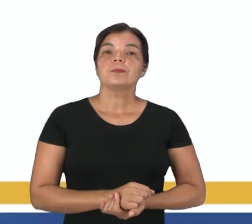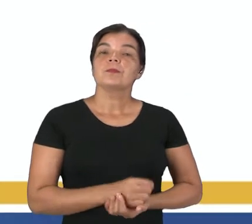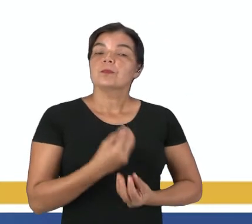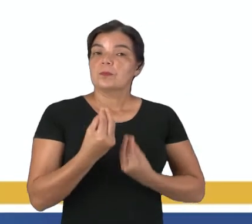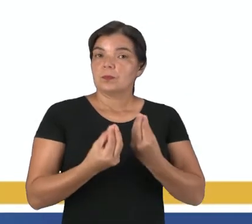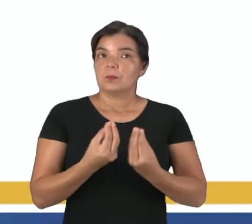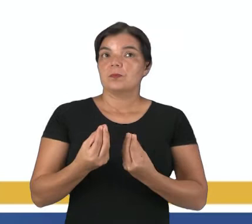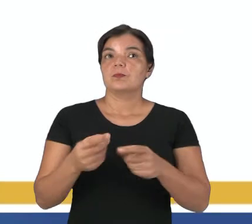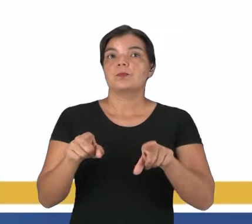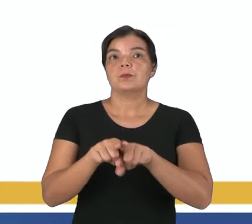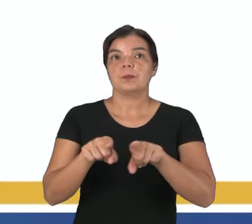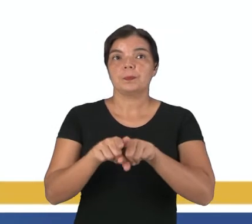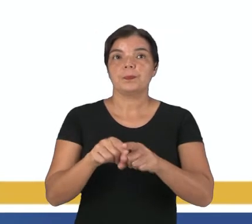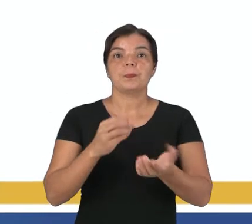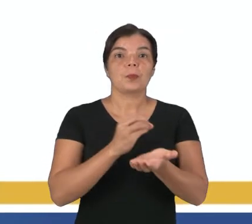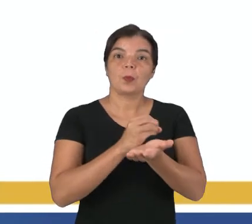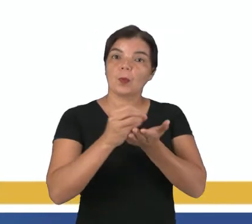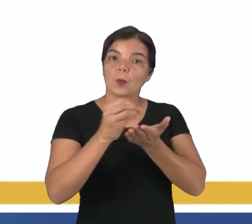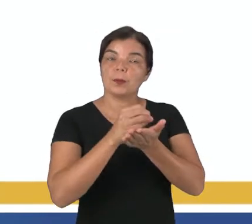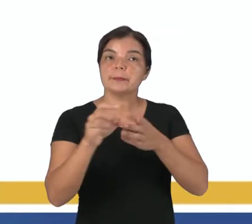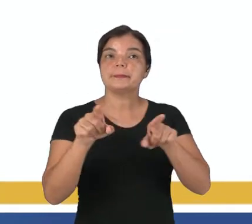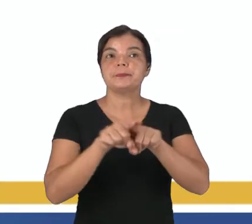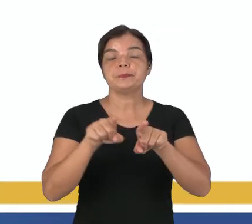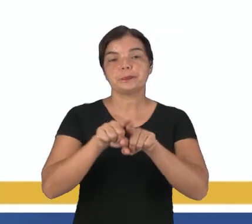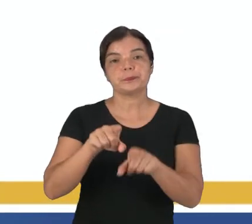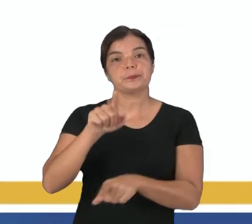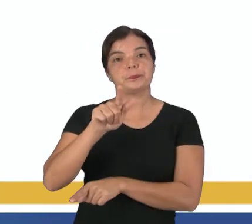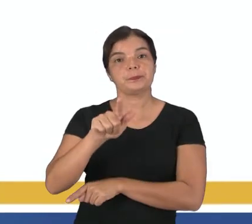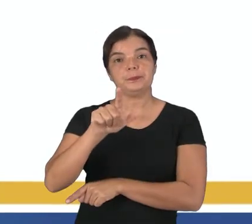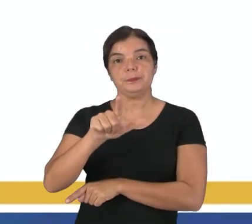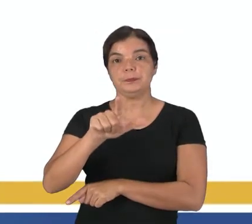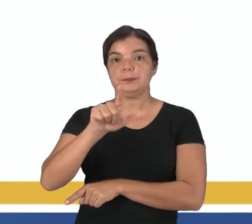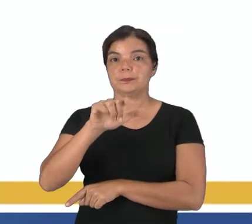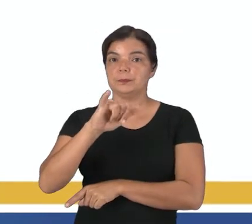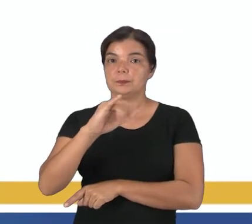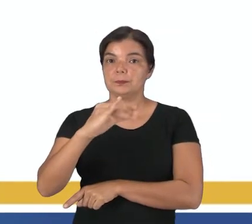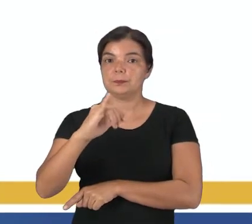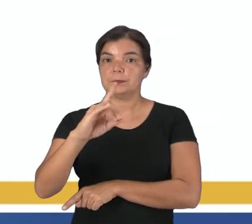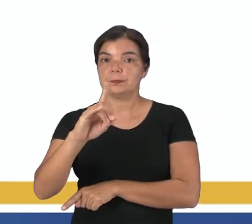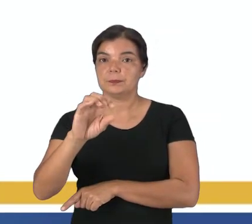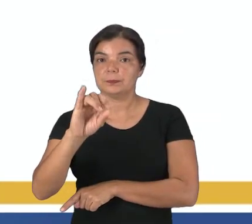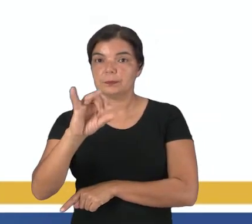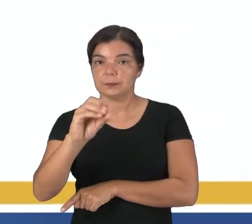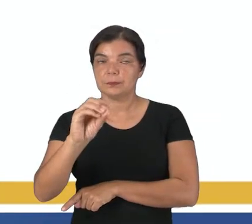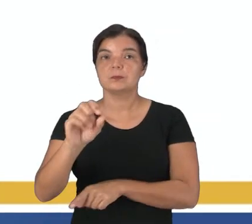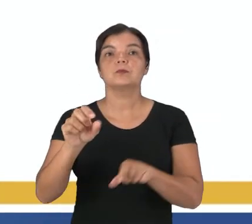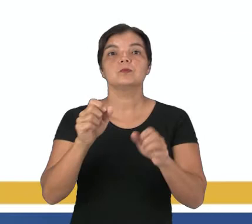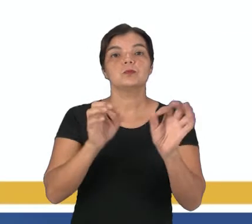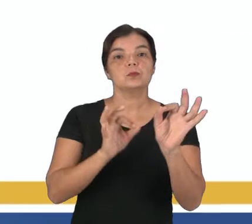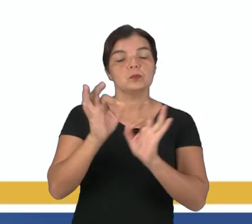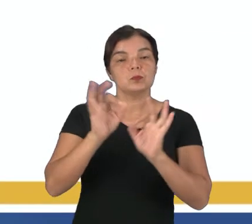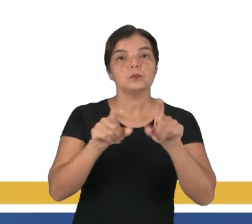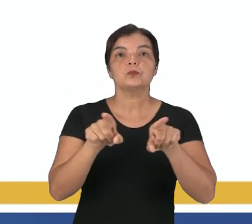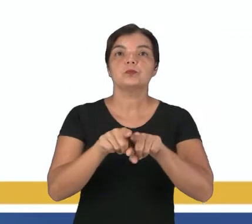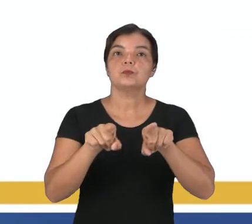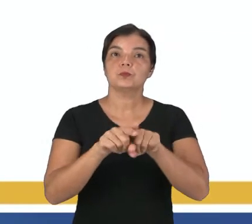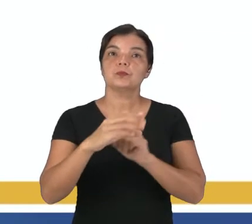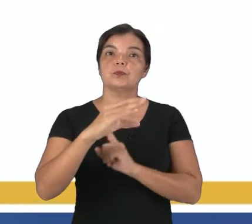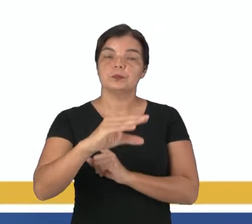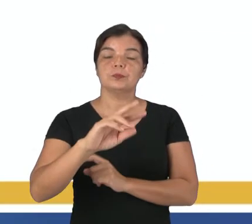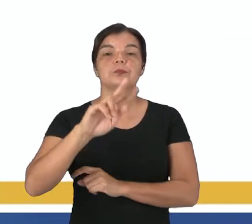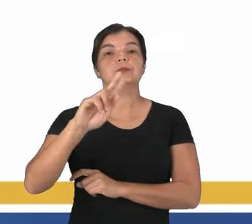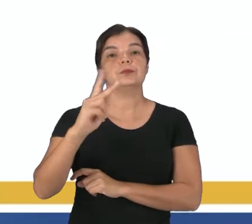bom como biomoléculas orgânicas nós temos os glicídios né que são biomoléculas composta compostas de